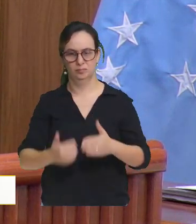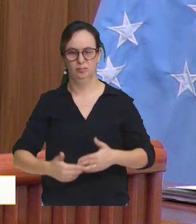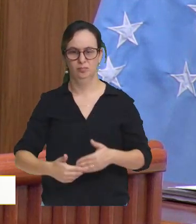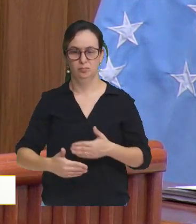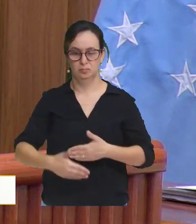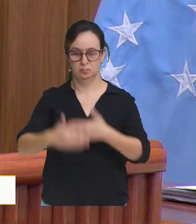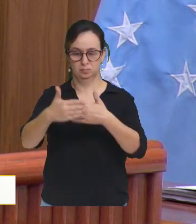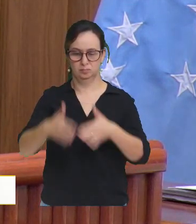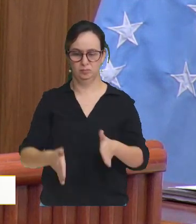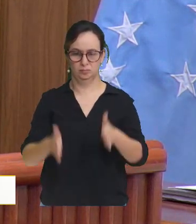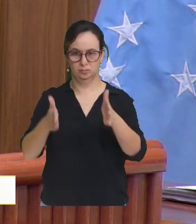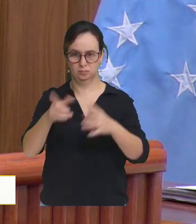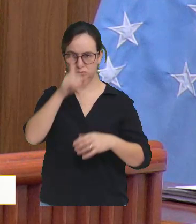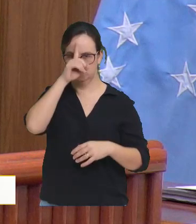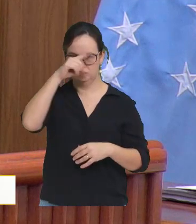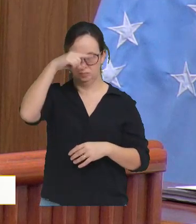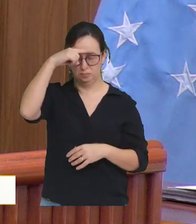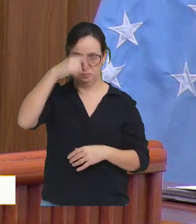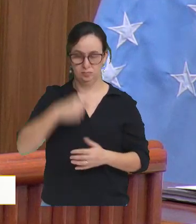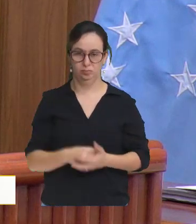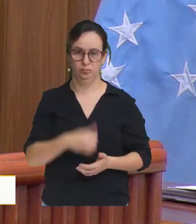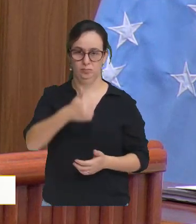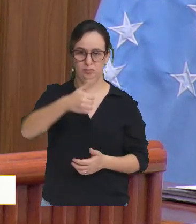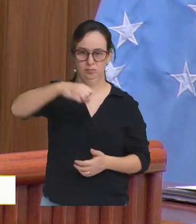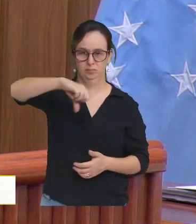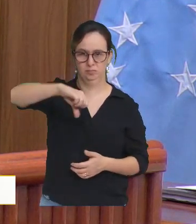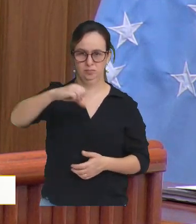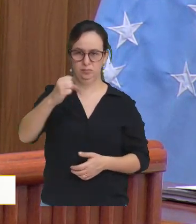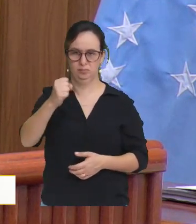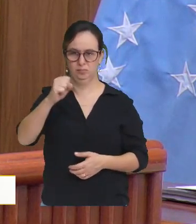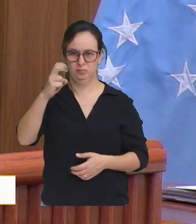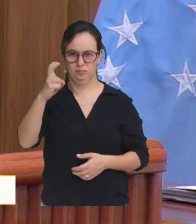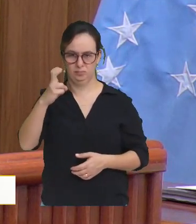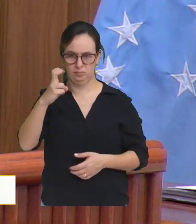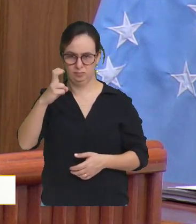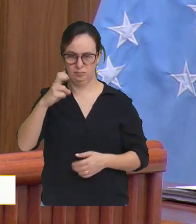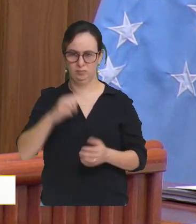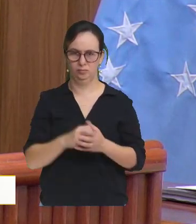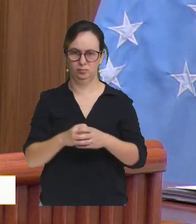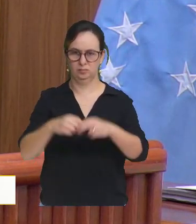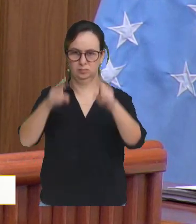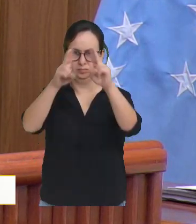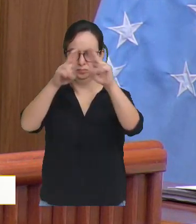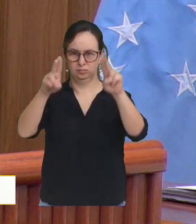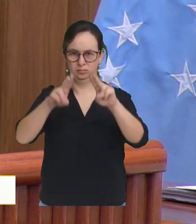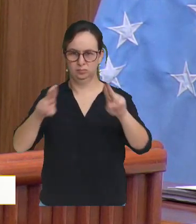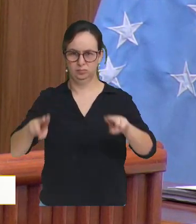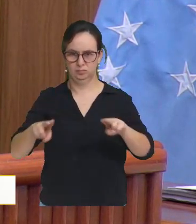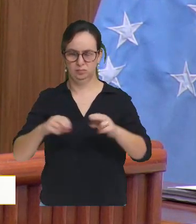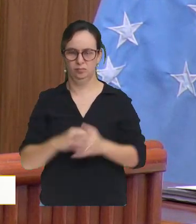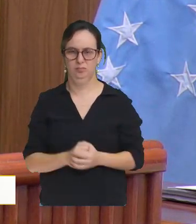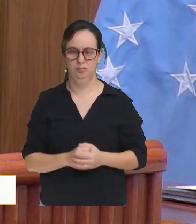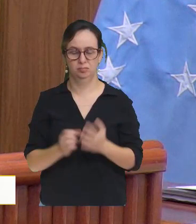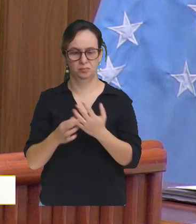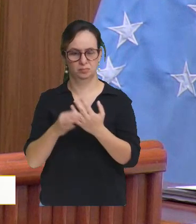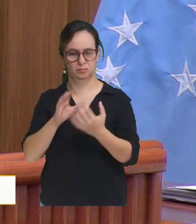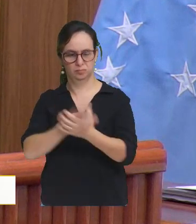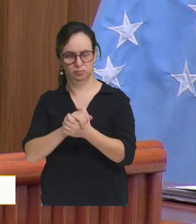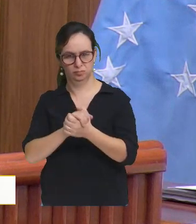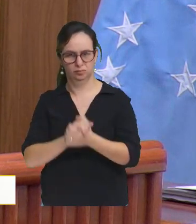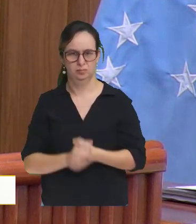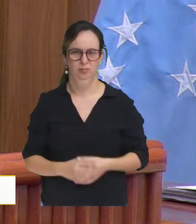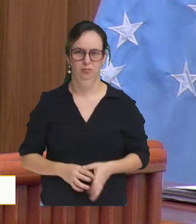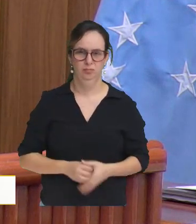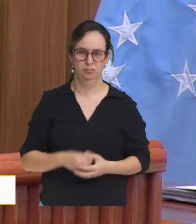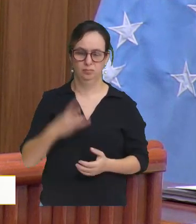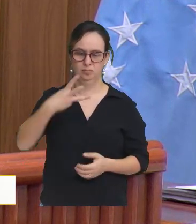1985. Dr. Adolfo foi casado com a senhora Darclé e teve 3 filhos,